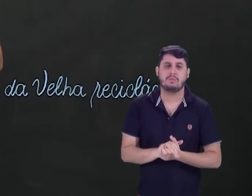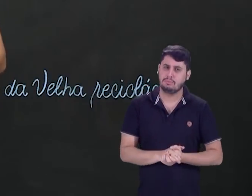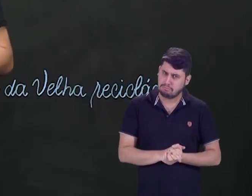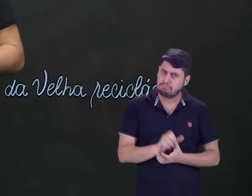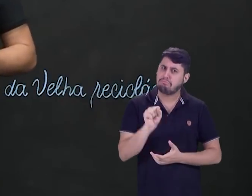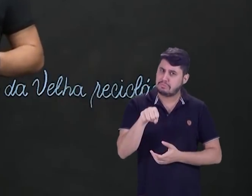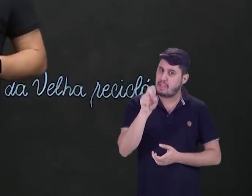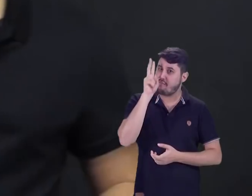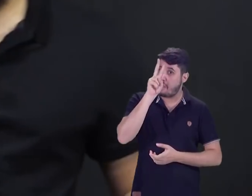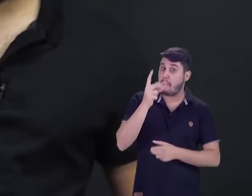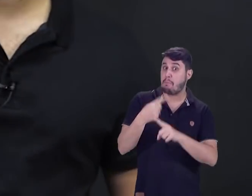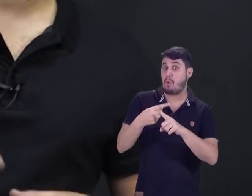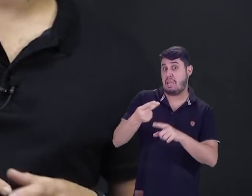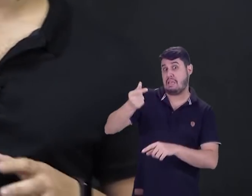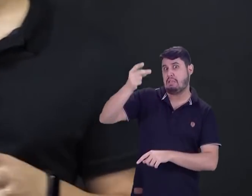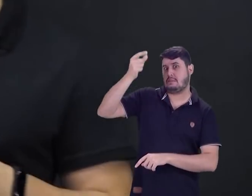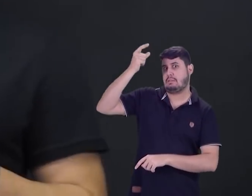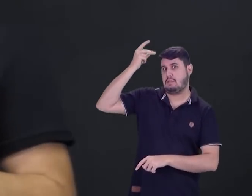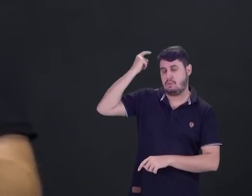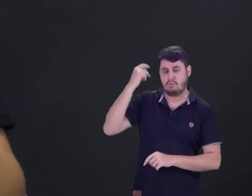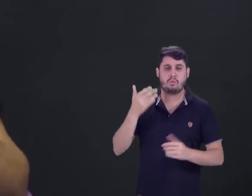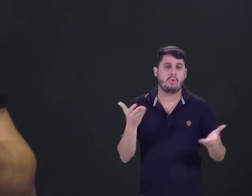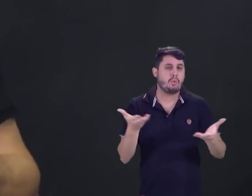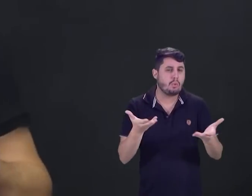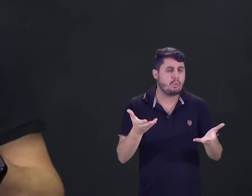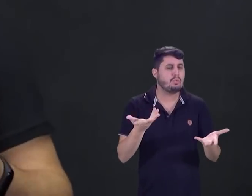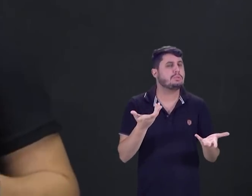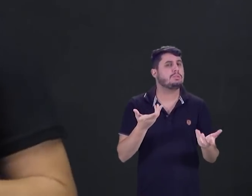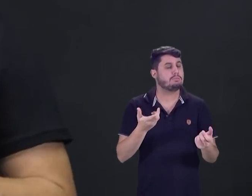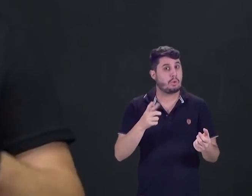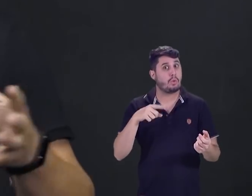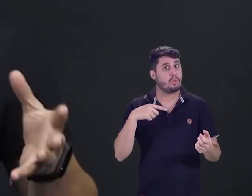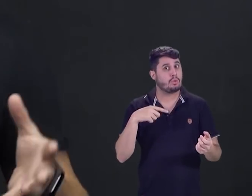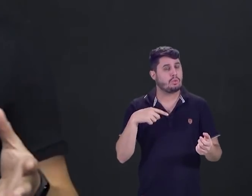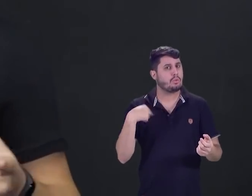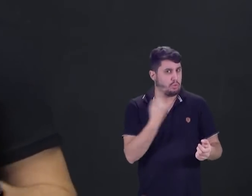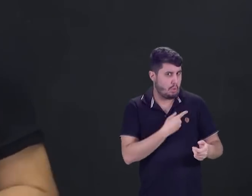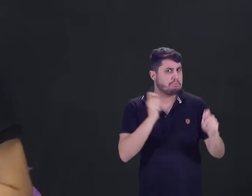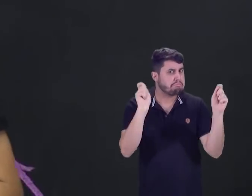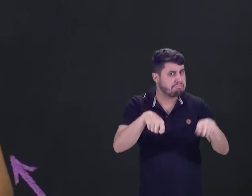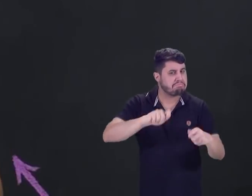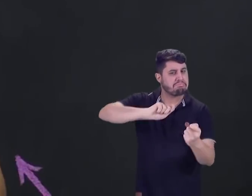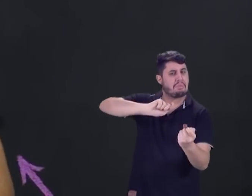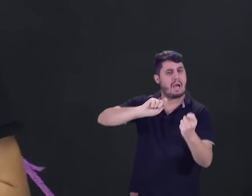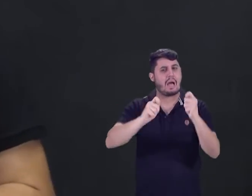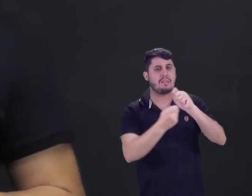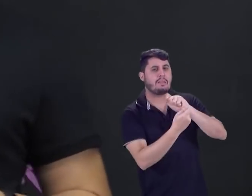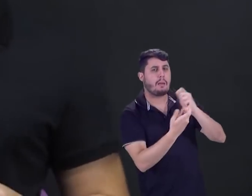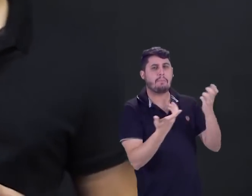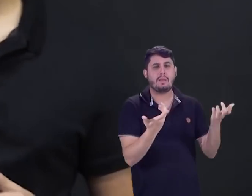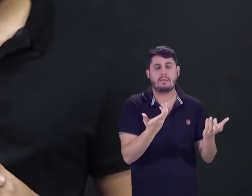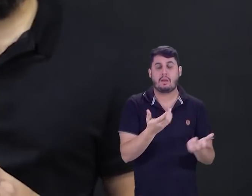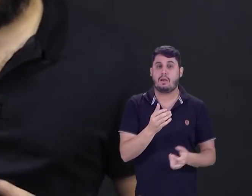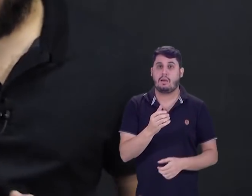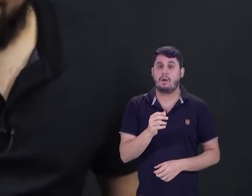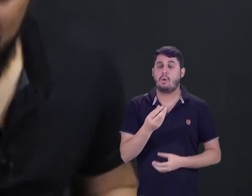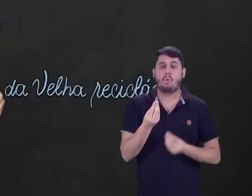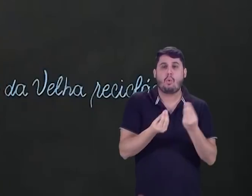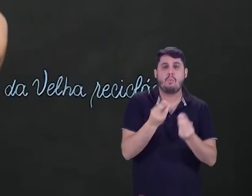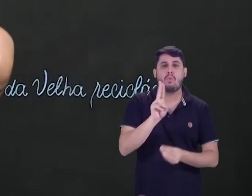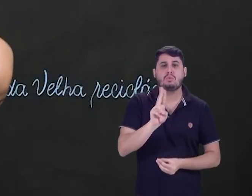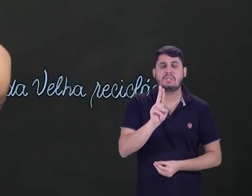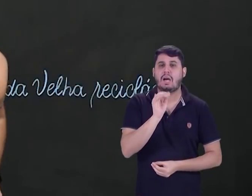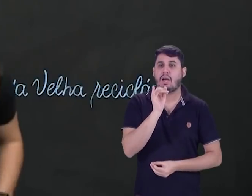porque é um jogo bem antigo. Hoje nós vamos usar de uma maneira reciclável, uma maneira mais consciente. Vamos utilizar tampinhas